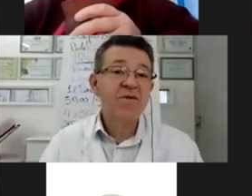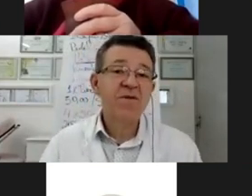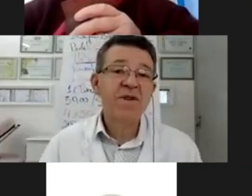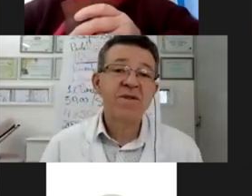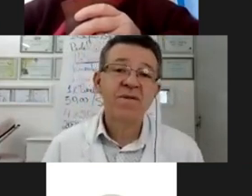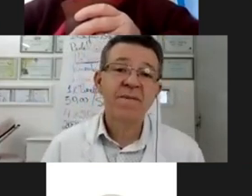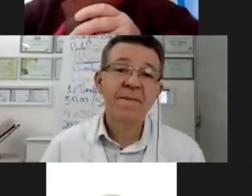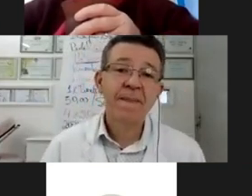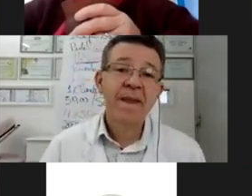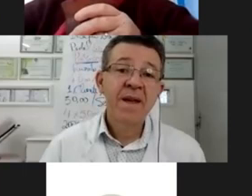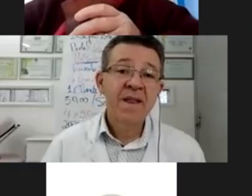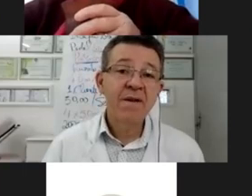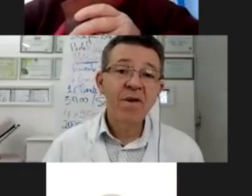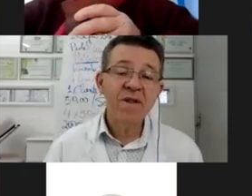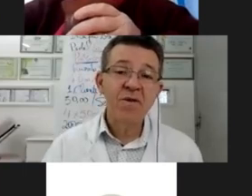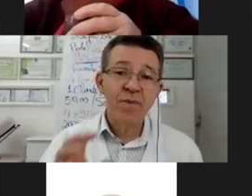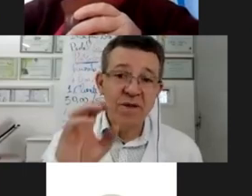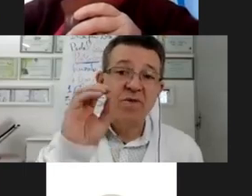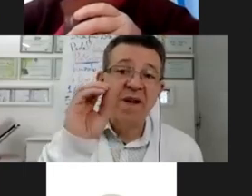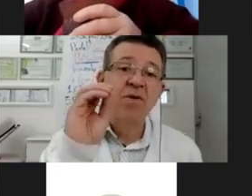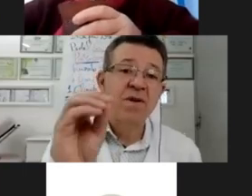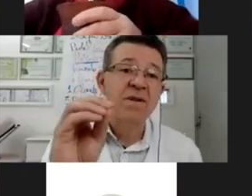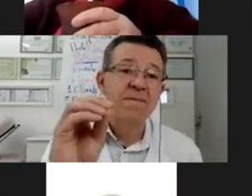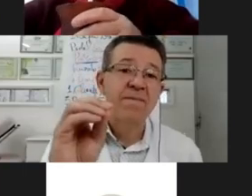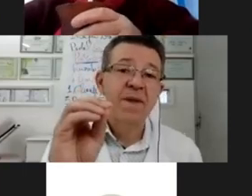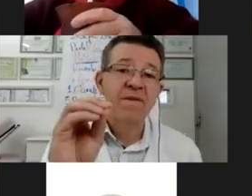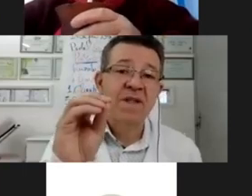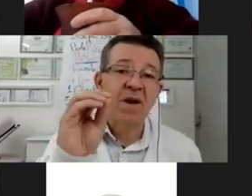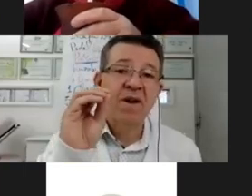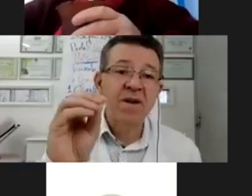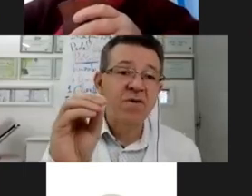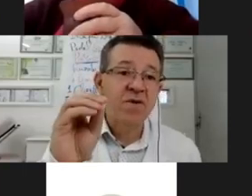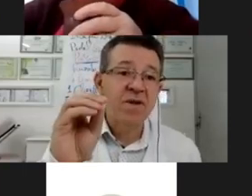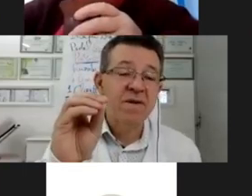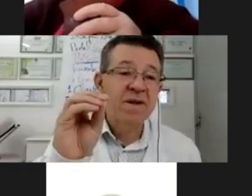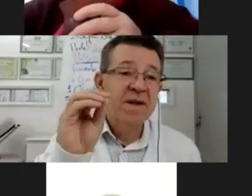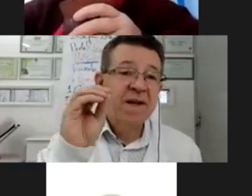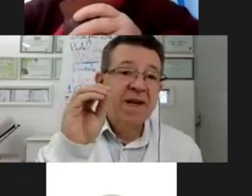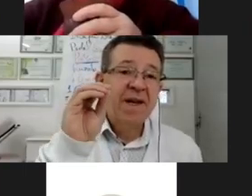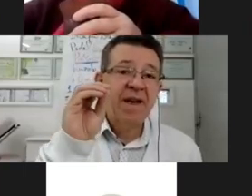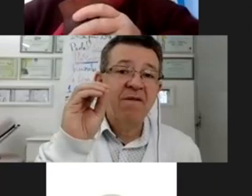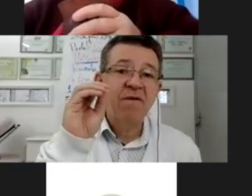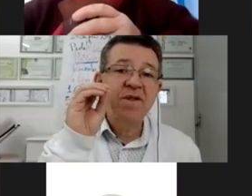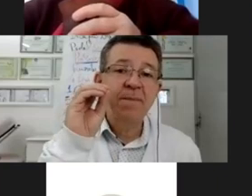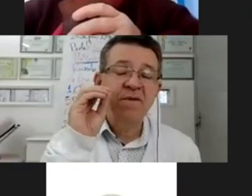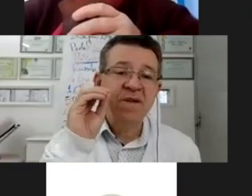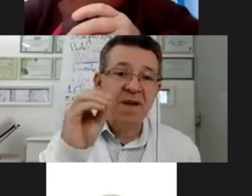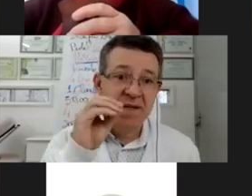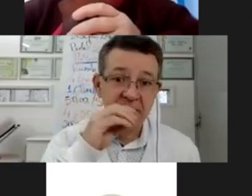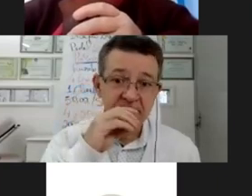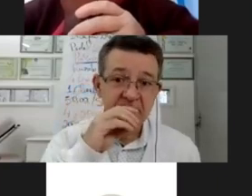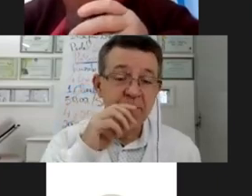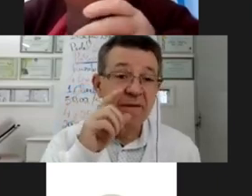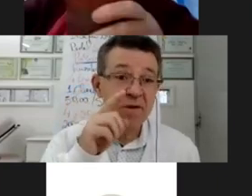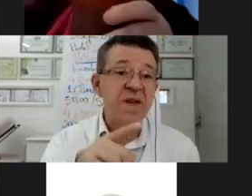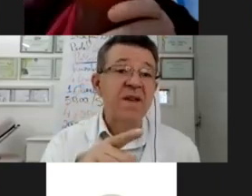feliz com tudo isso. Então, voltando para o assunto da Rose, aproveitar o gancho, Rose, eu vou dizer para você